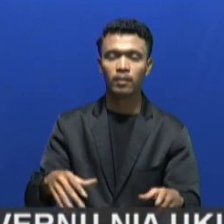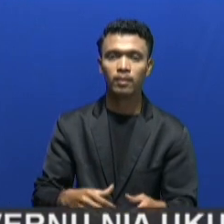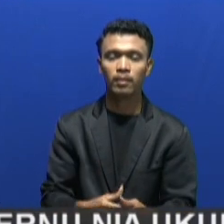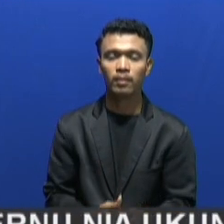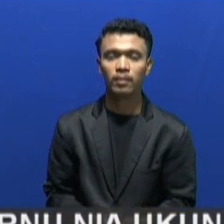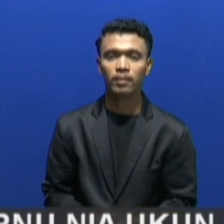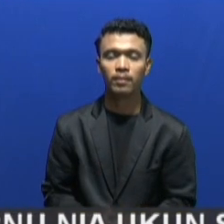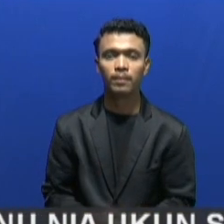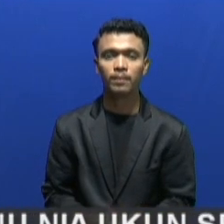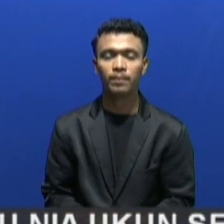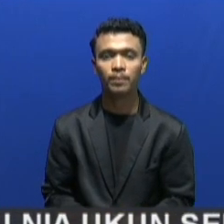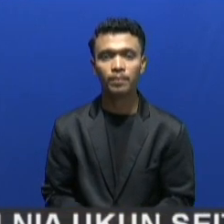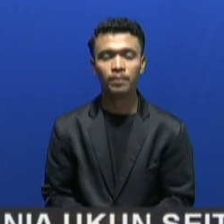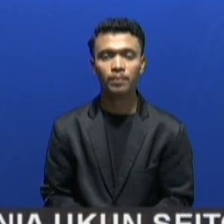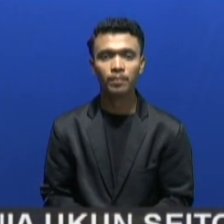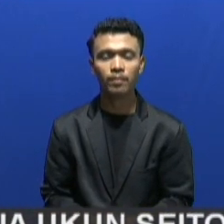tasilaran. Tamba